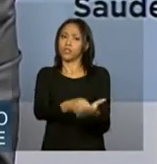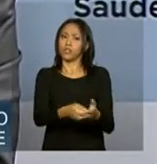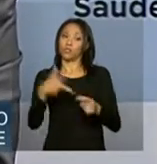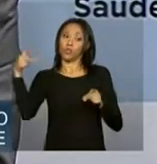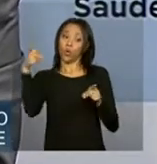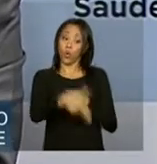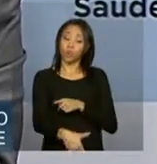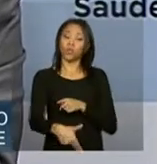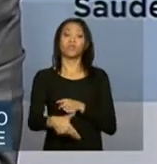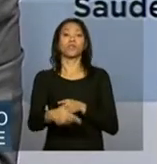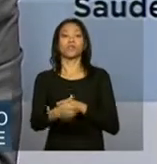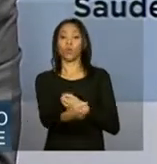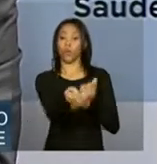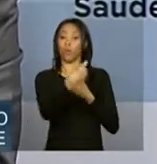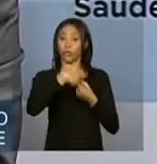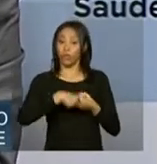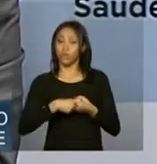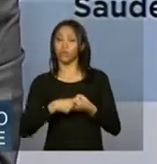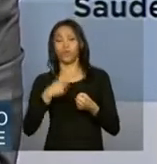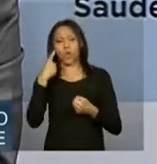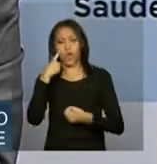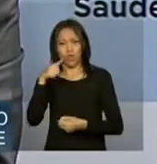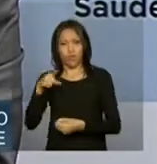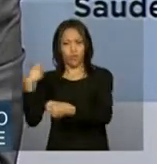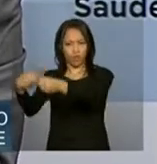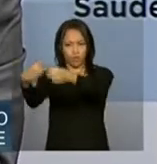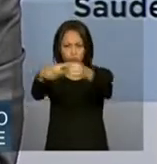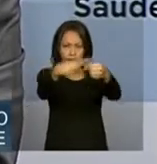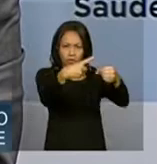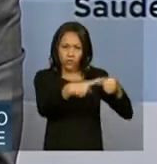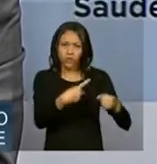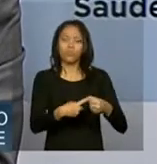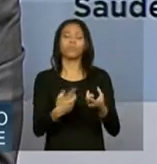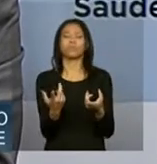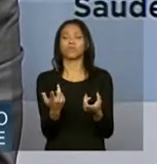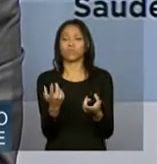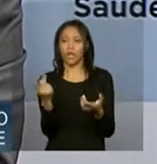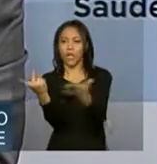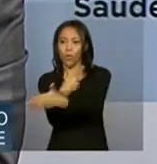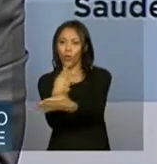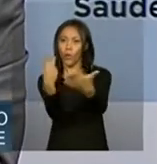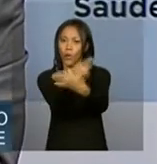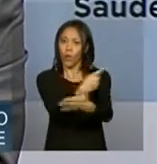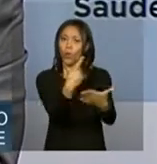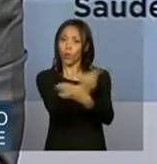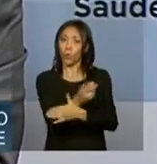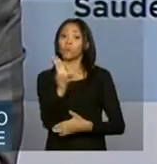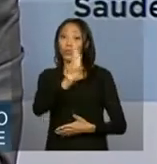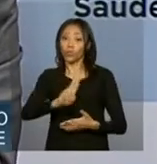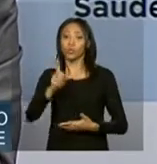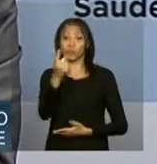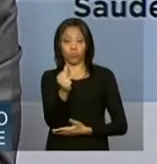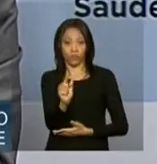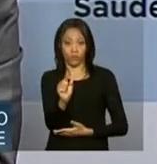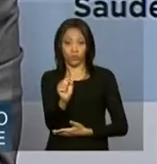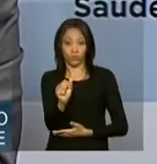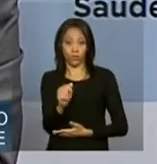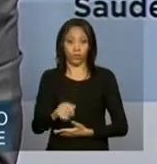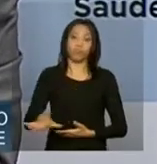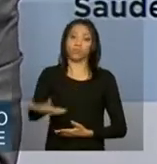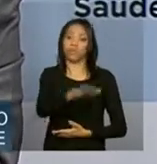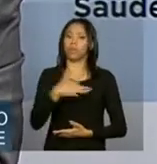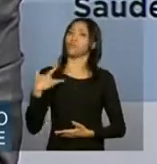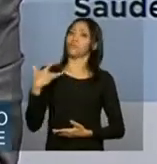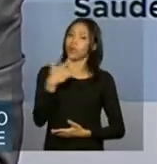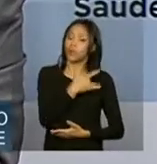de convênios, colocando municípios e estados que tenham cometido erros como esse, inclusive da impossibilidade de receber novos recursos